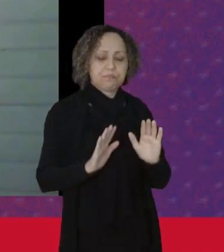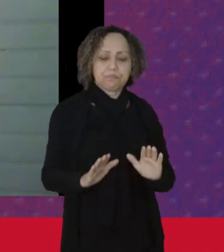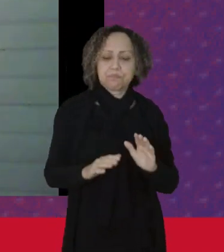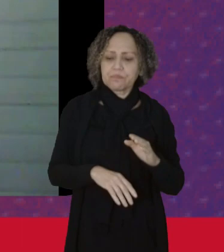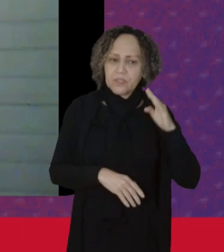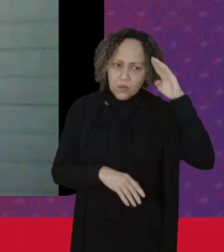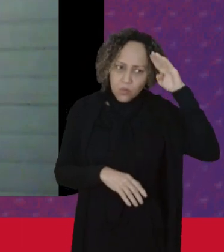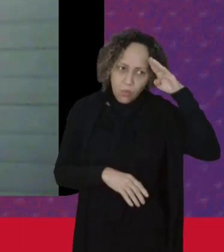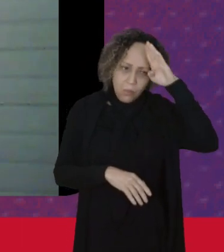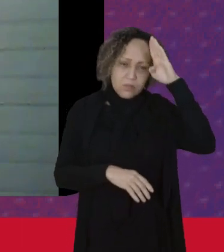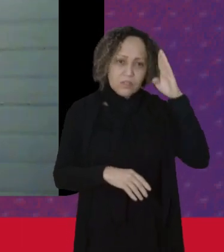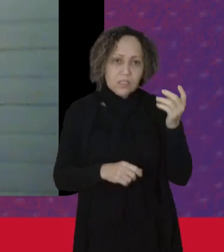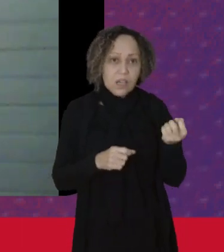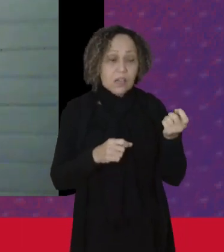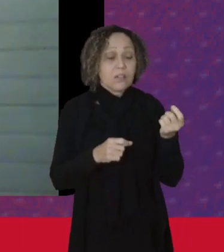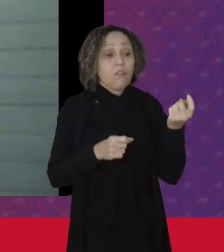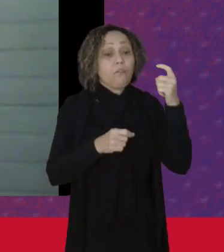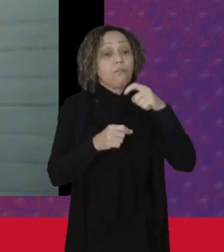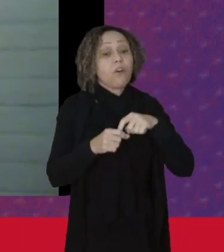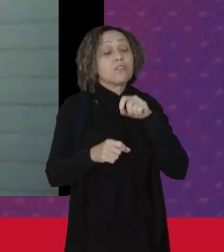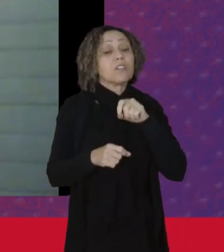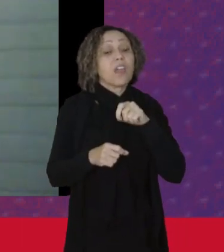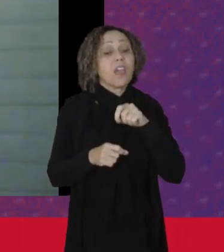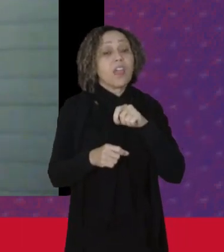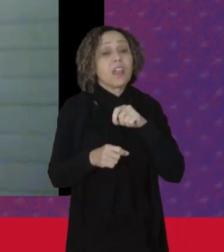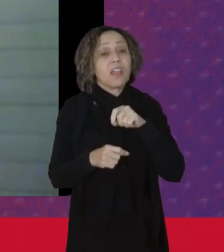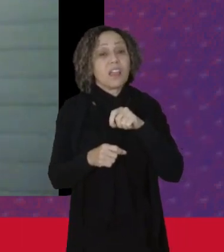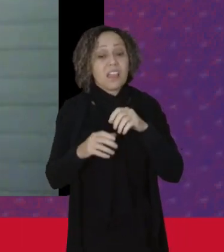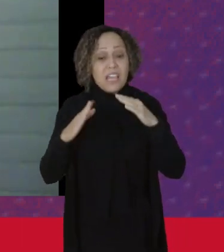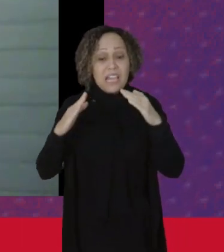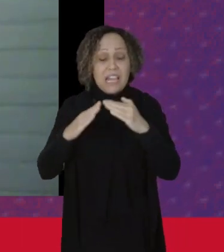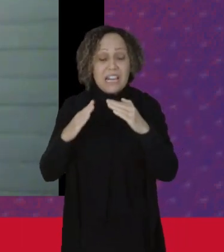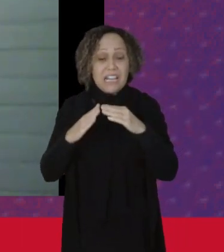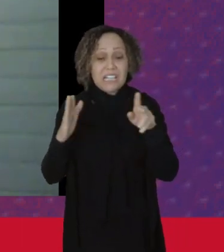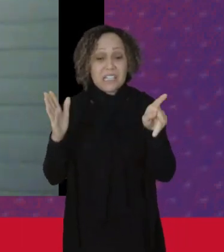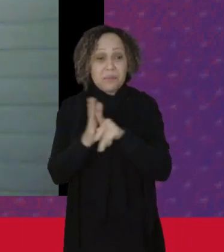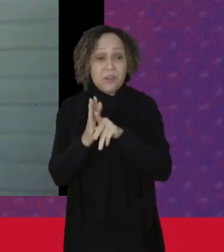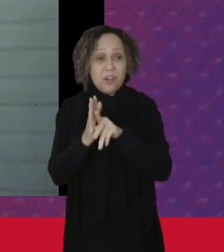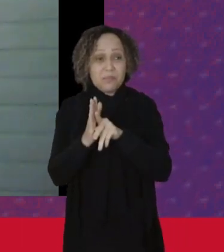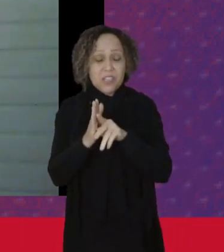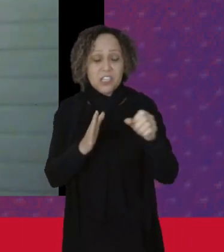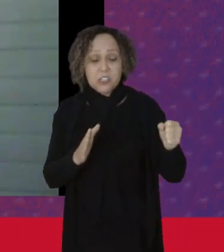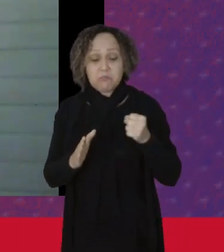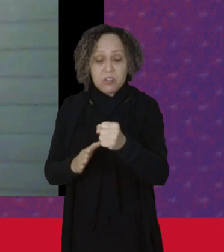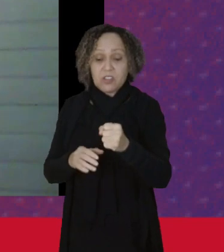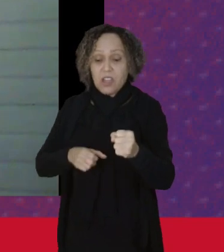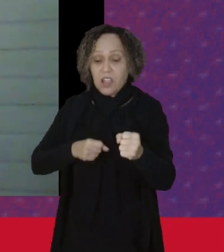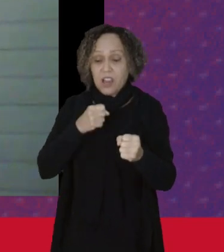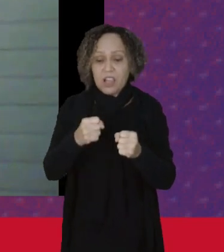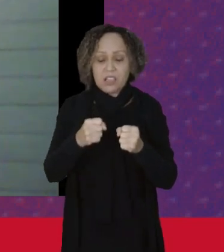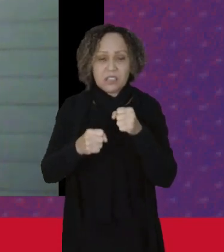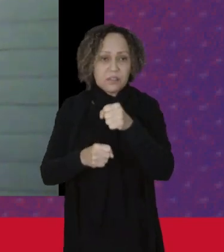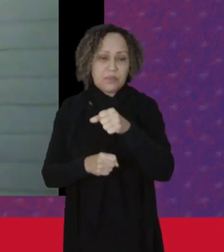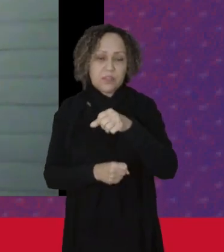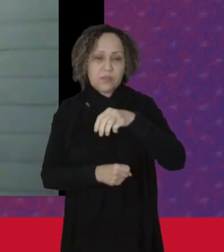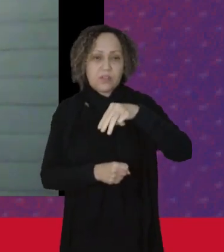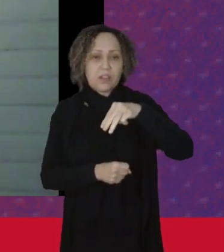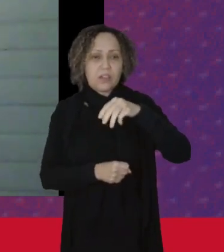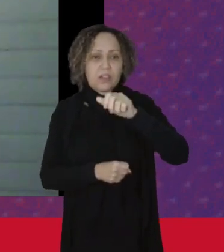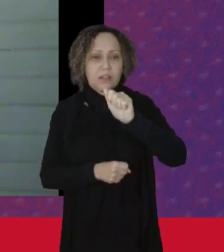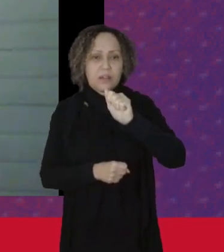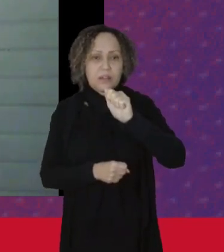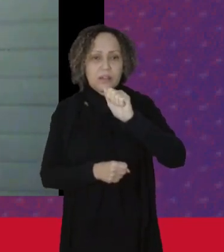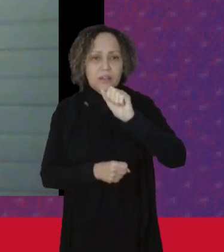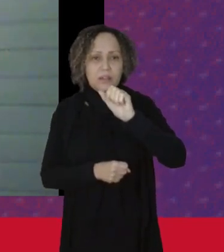governo Bolsonaro dos manicômios. Ah, mas não tem manicômios. Não, mas o investimento não está indo mais para CAPS, por